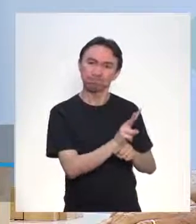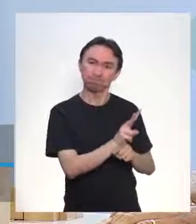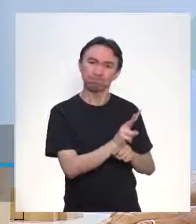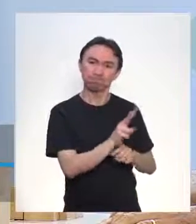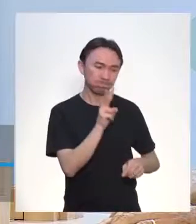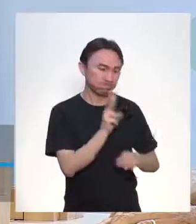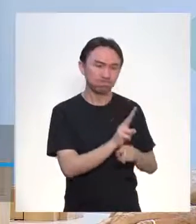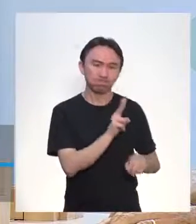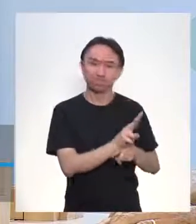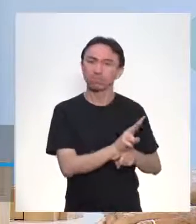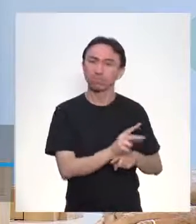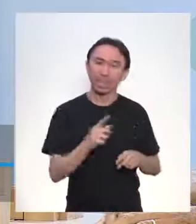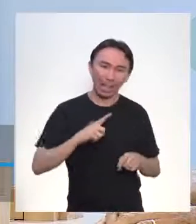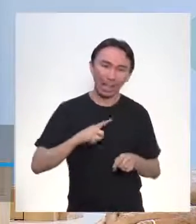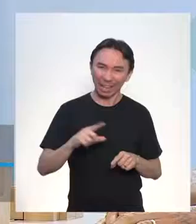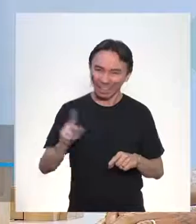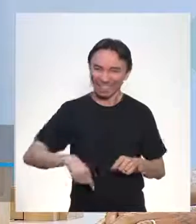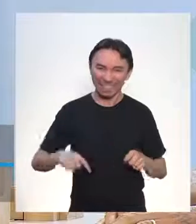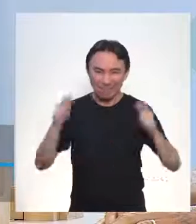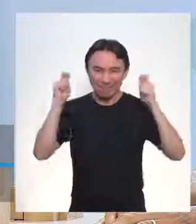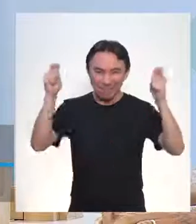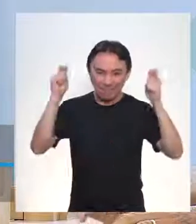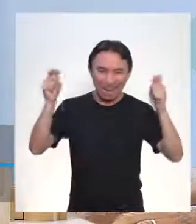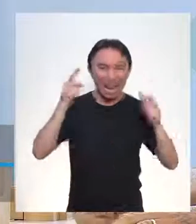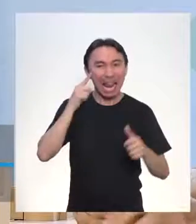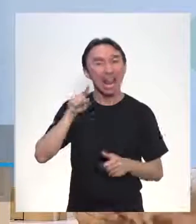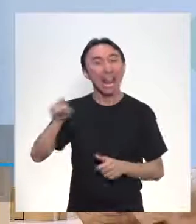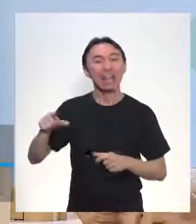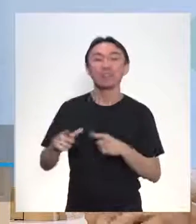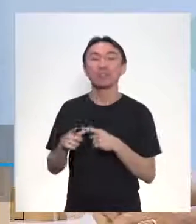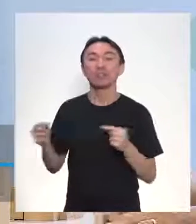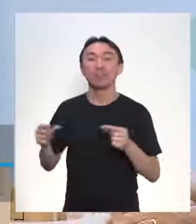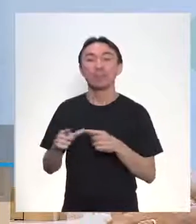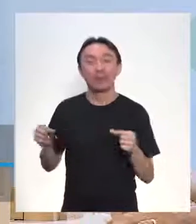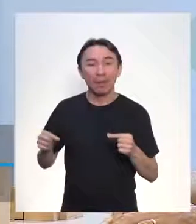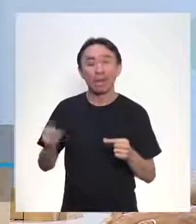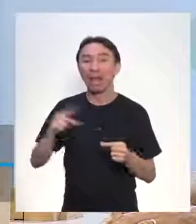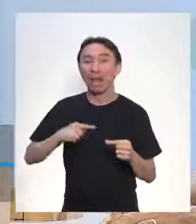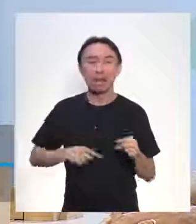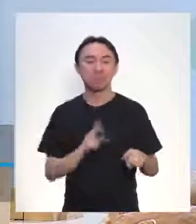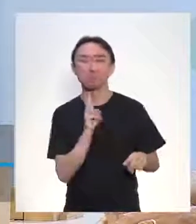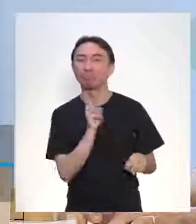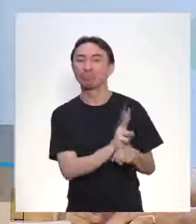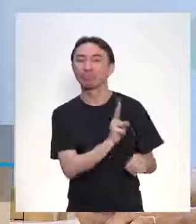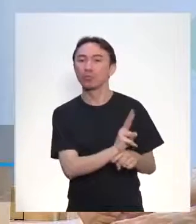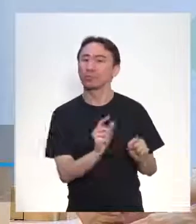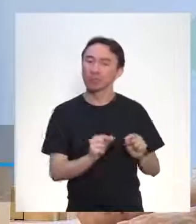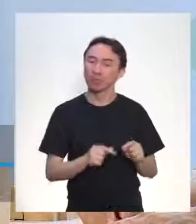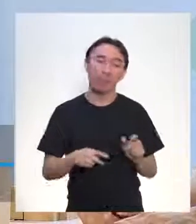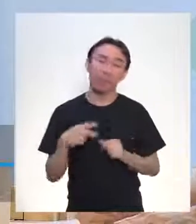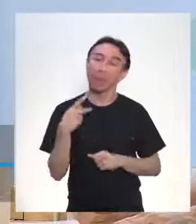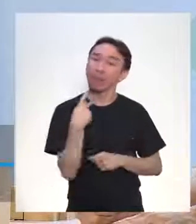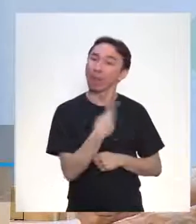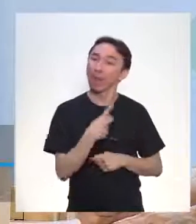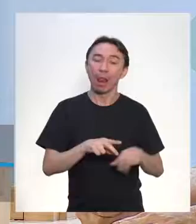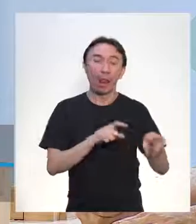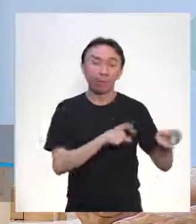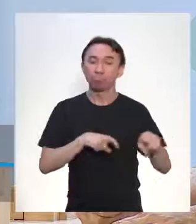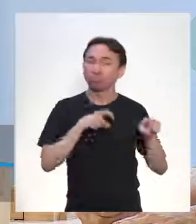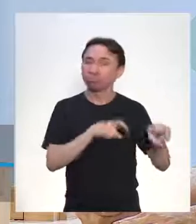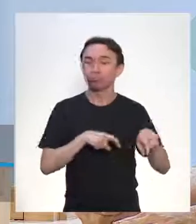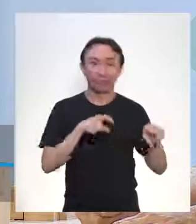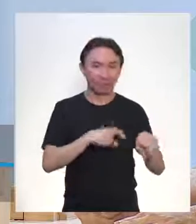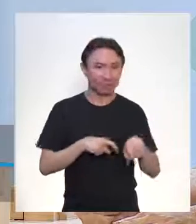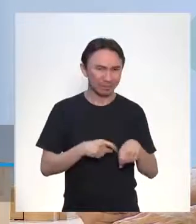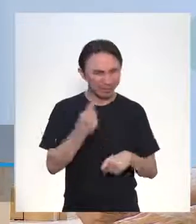manifestação que aconteceu no Japão, ela estava protegendo ali a sua agricultura. Lembram da aula anterior? O que é o protecionismo?